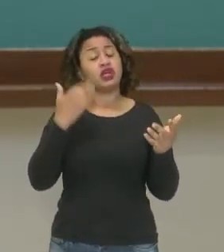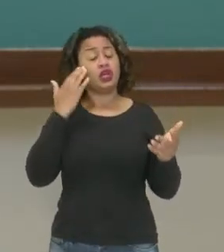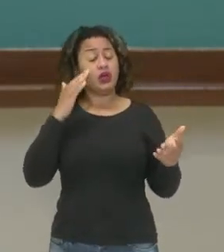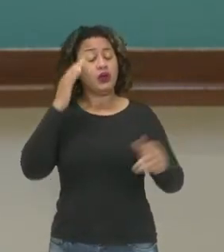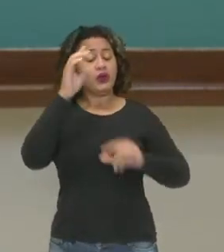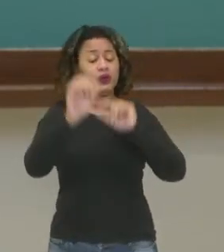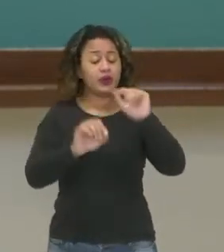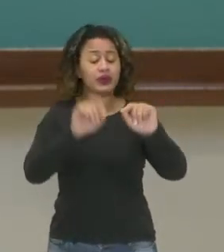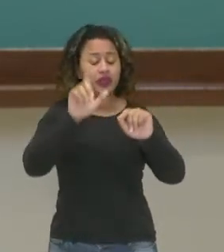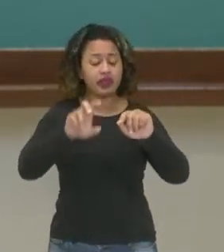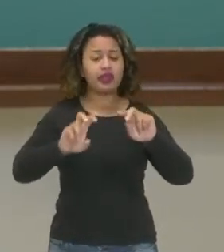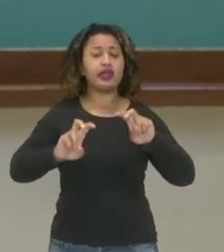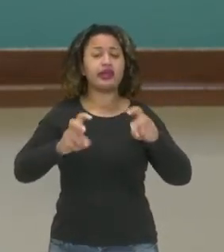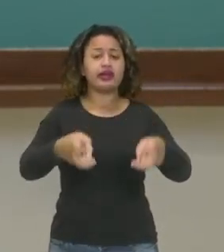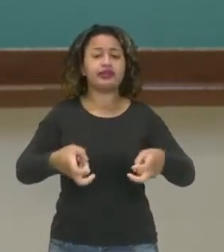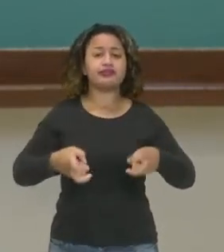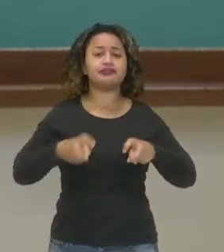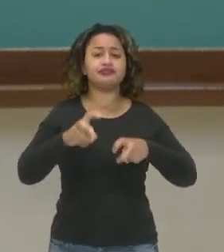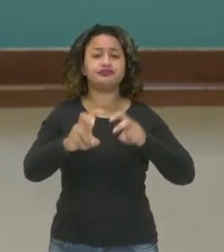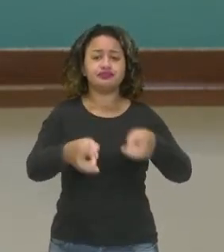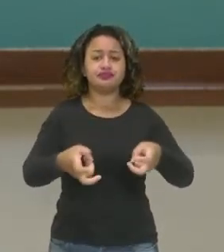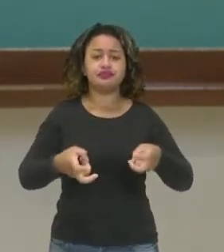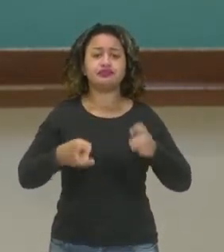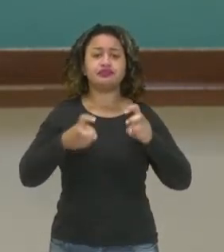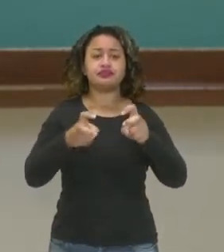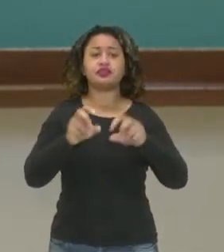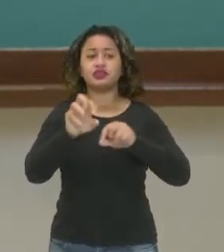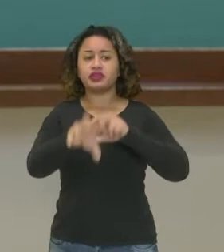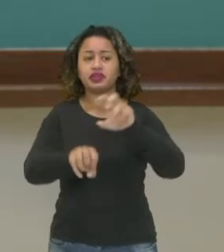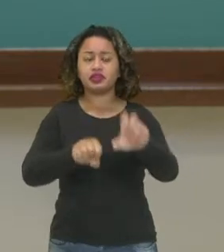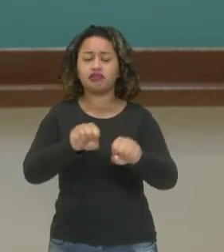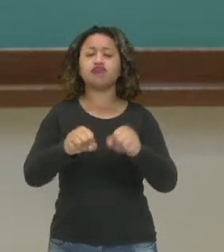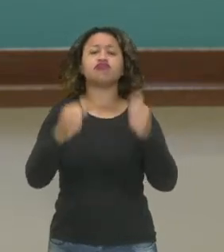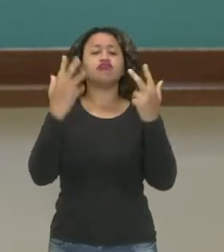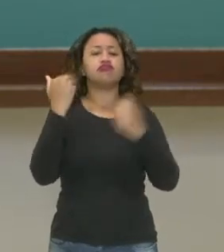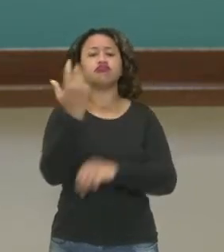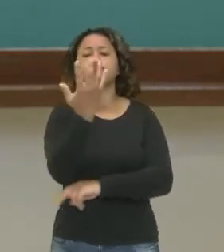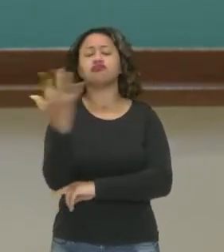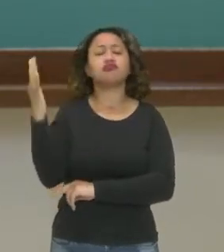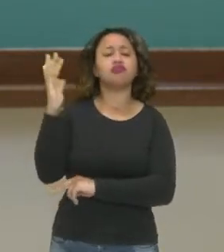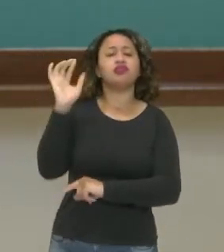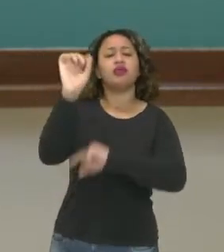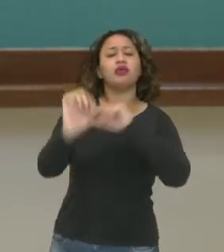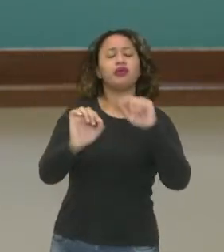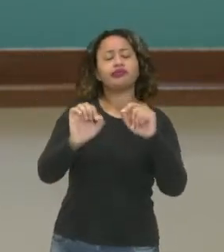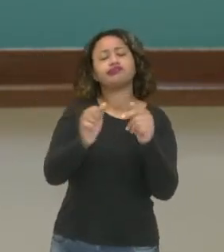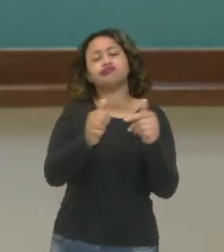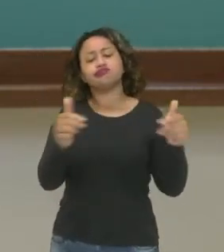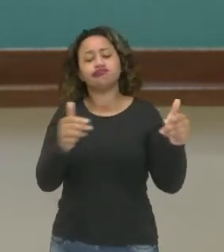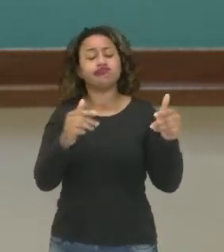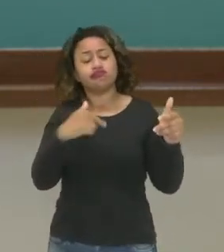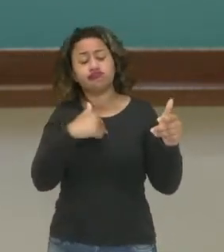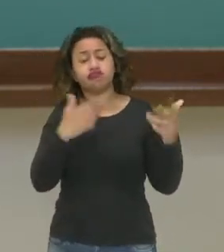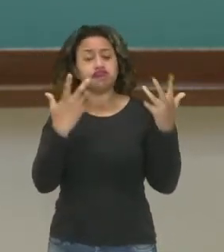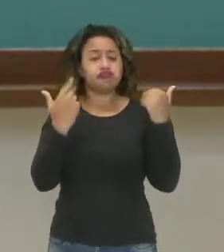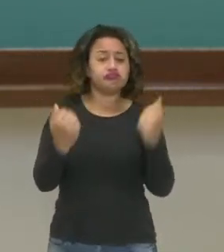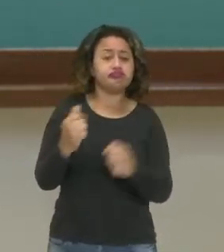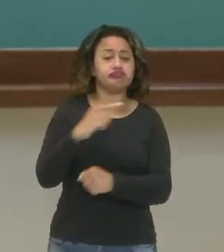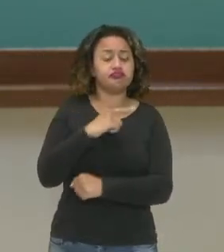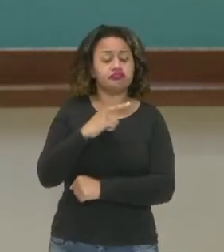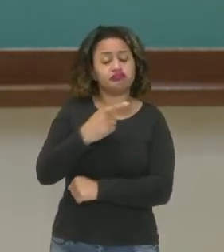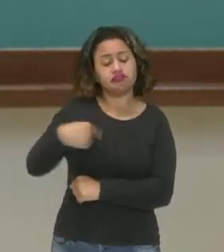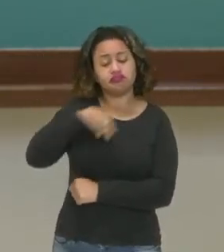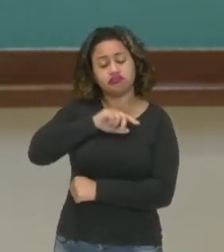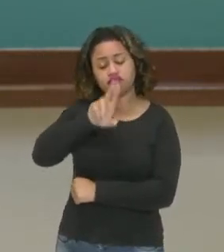extrativismo. Extrativismo, olha lá, é a atividade de extrair da natureza os recursos que serão utilizados por